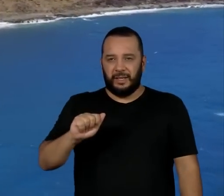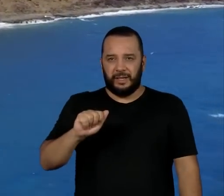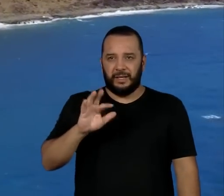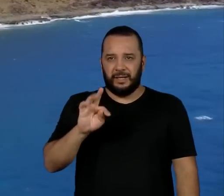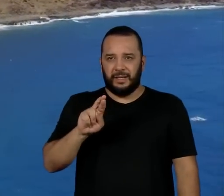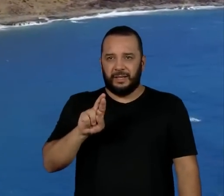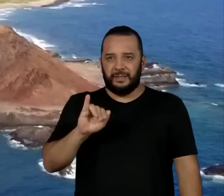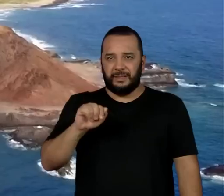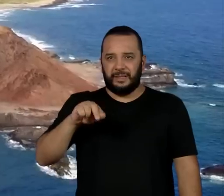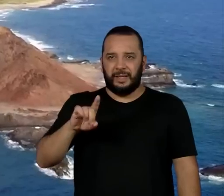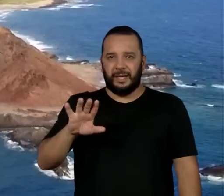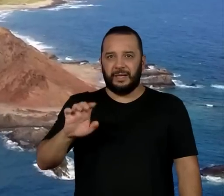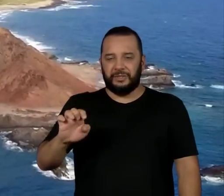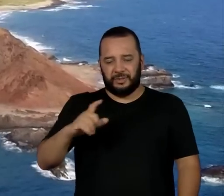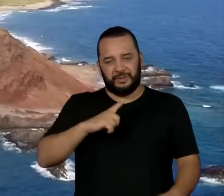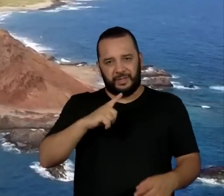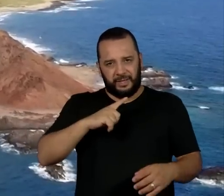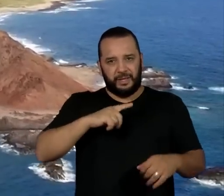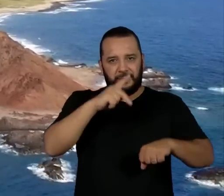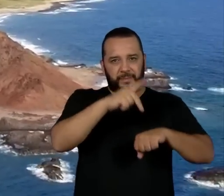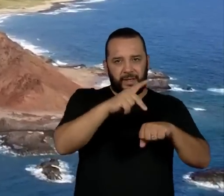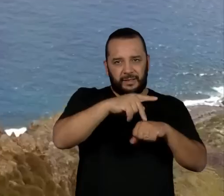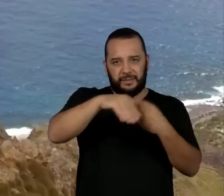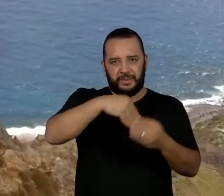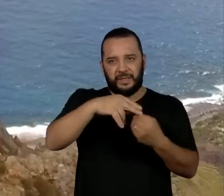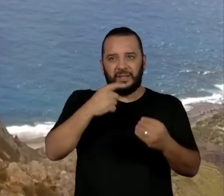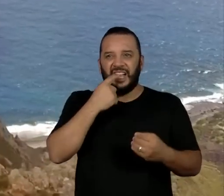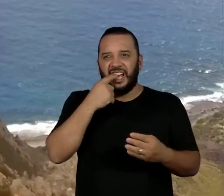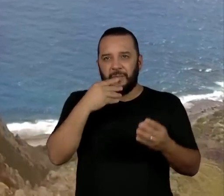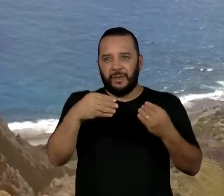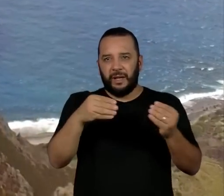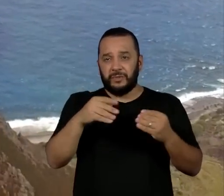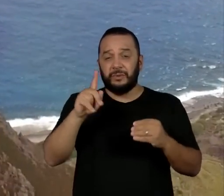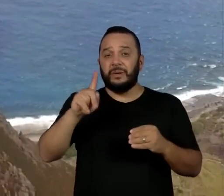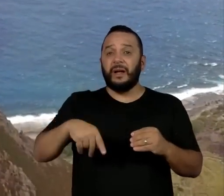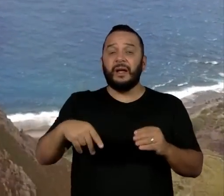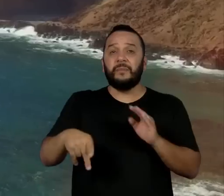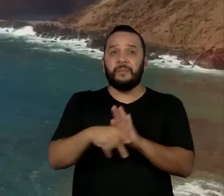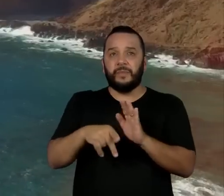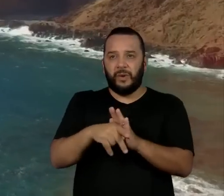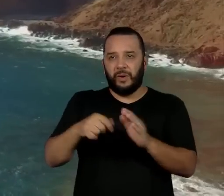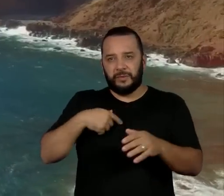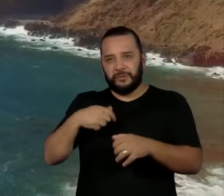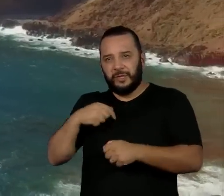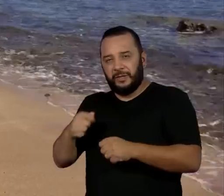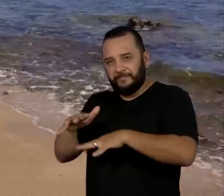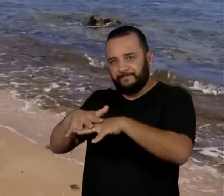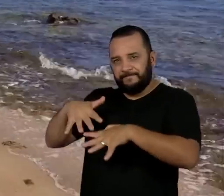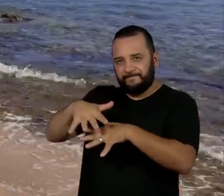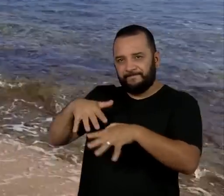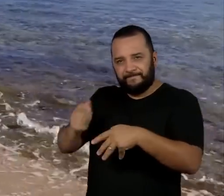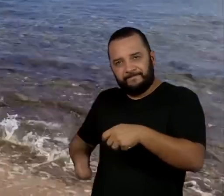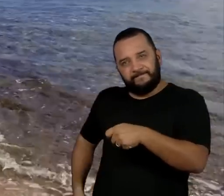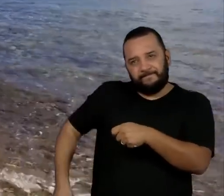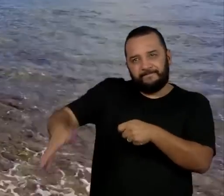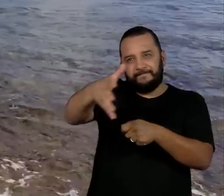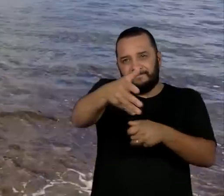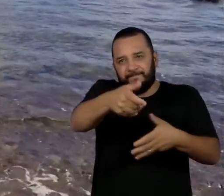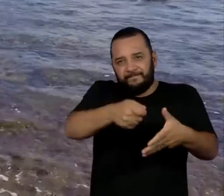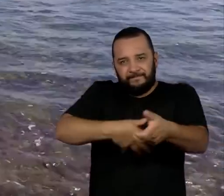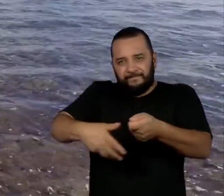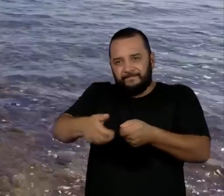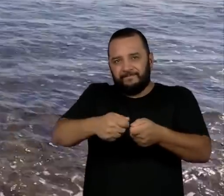a essas rochas é principalmente o das redes de pesca jogadas ao mar, que também sufocam e matam espécies